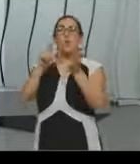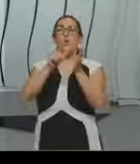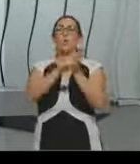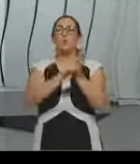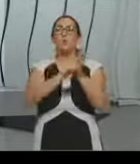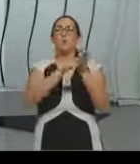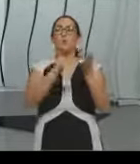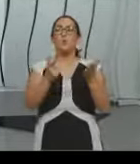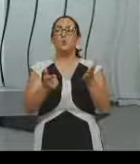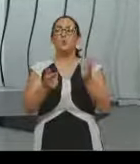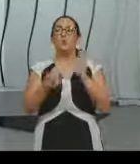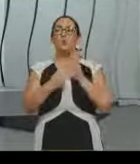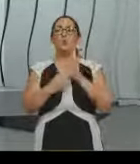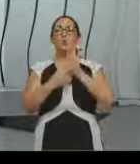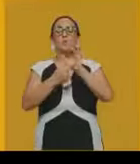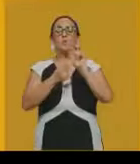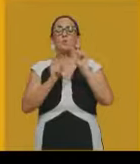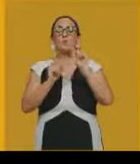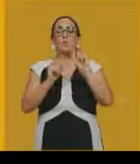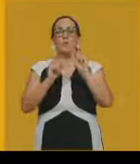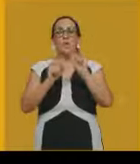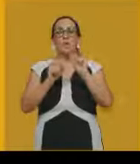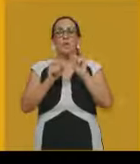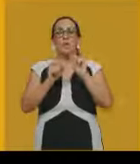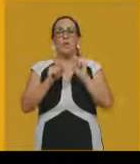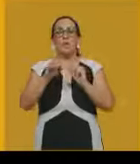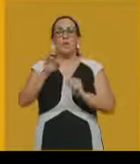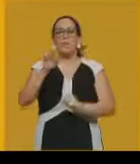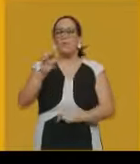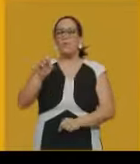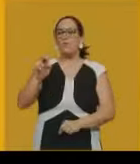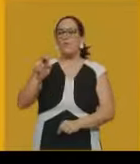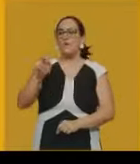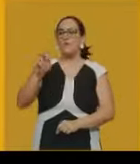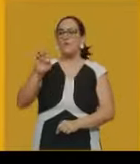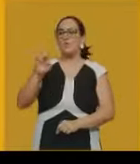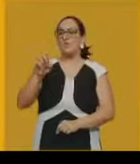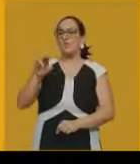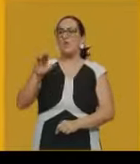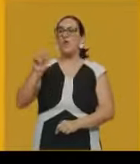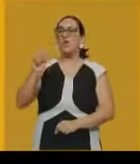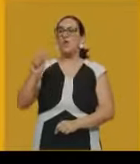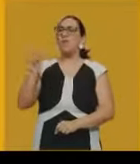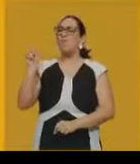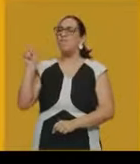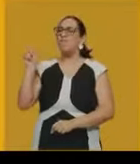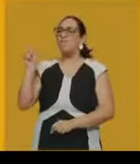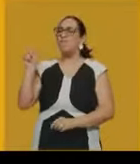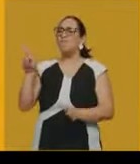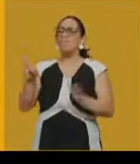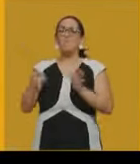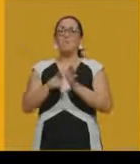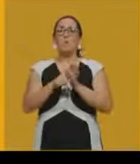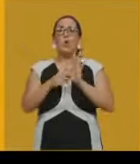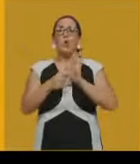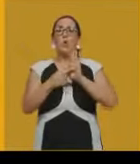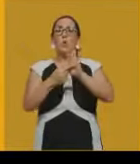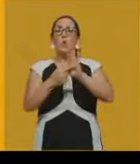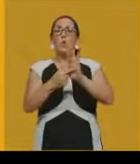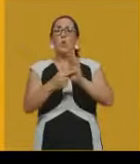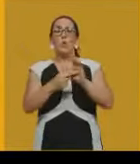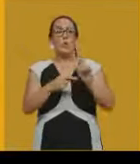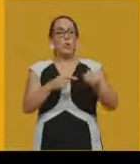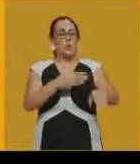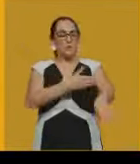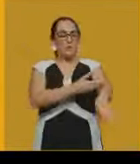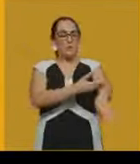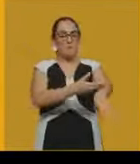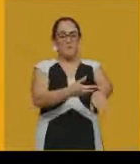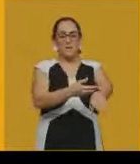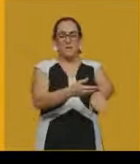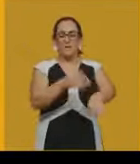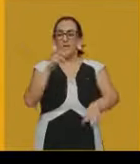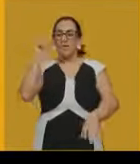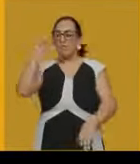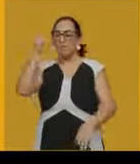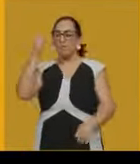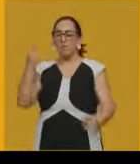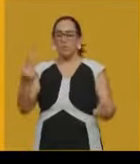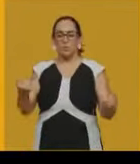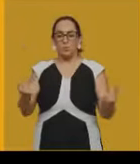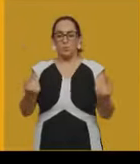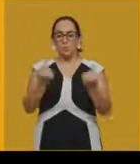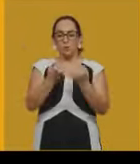respeito disso, né, da eugenia, e fala do cruzamento do branco com o preto. Então, vai falar assim, é razoável o casamento do branco com o preto?